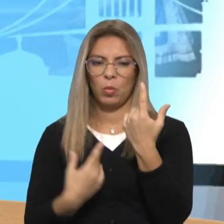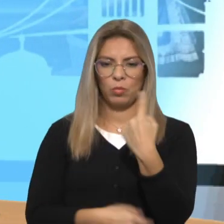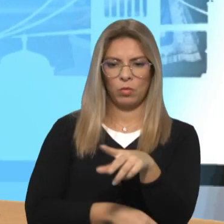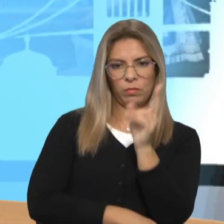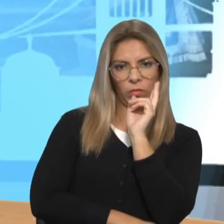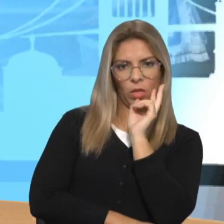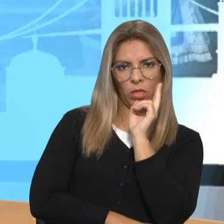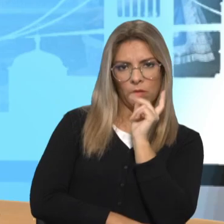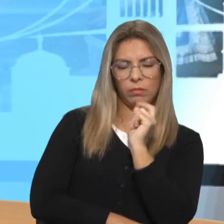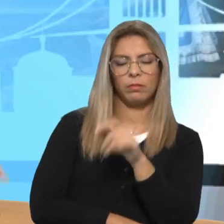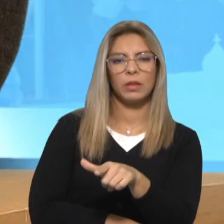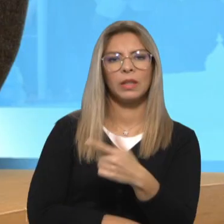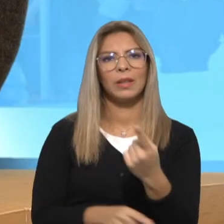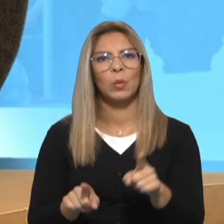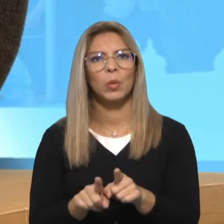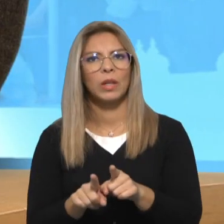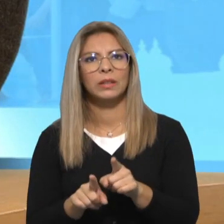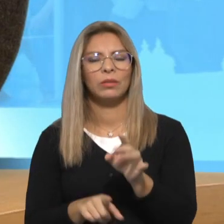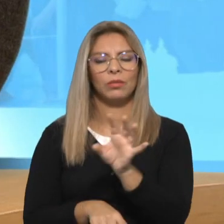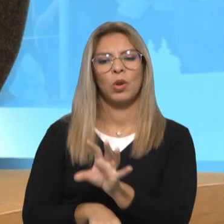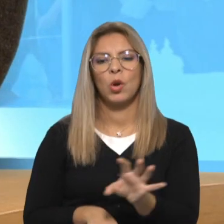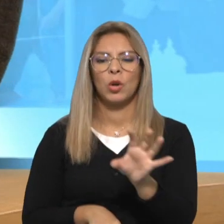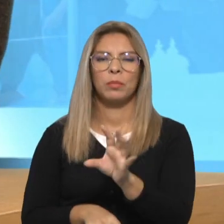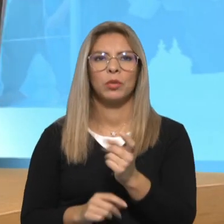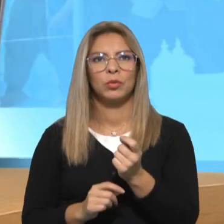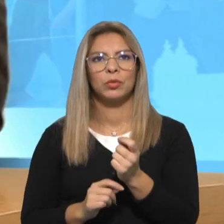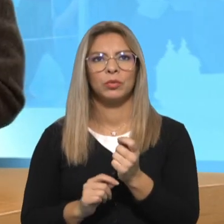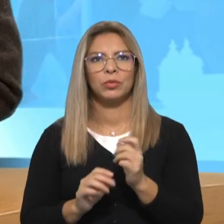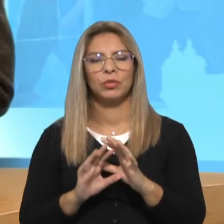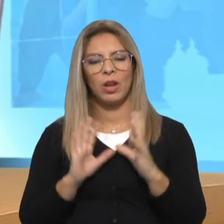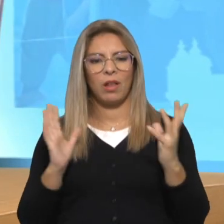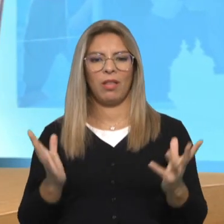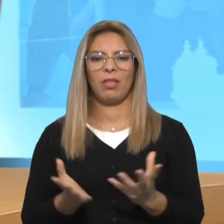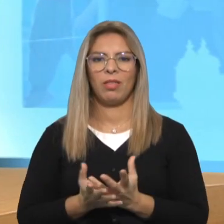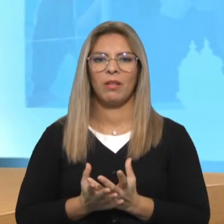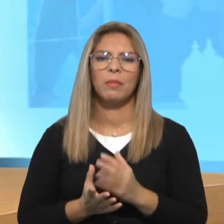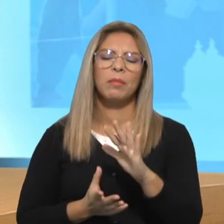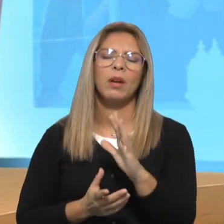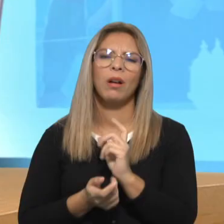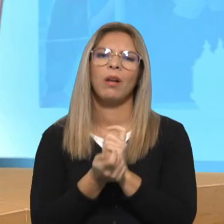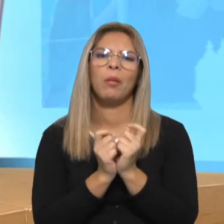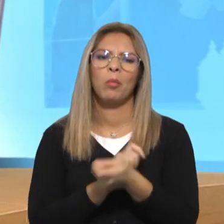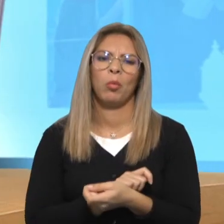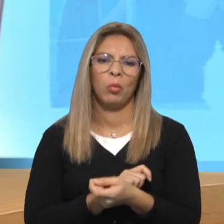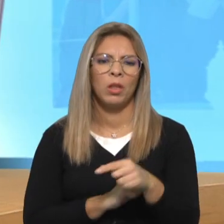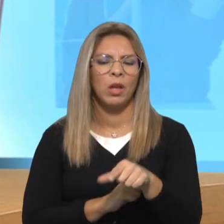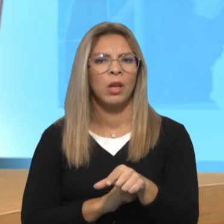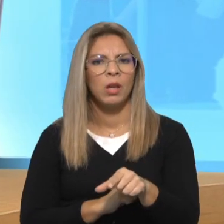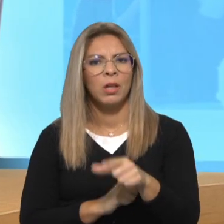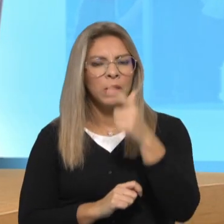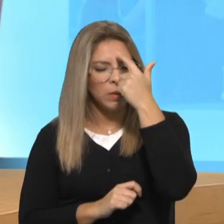enfim, dito de uma forma às vezes um bocadinho figurada. Mas estará aqui a mudança de paradigma, estará nesta palavra